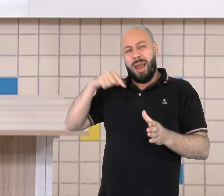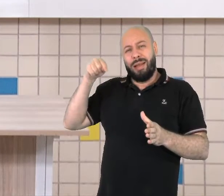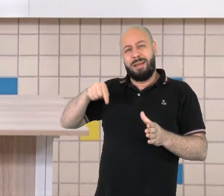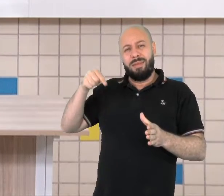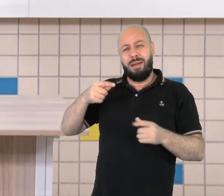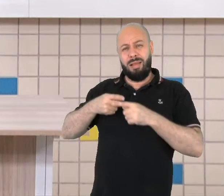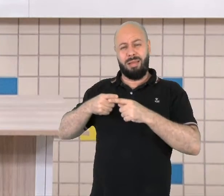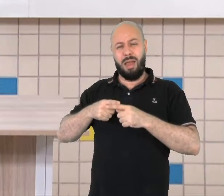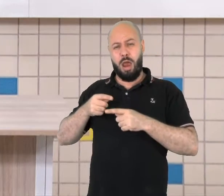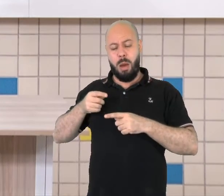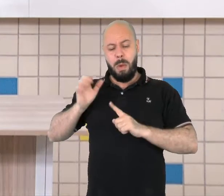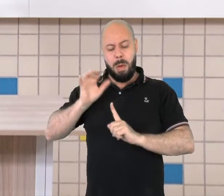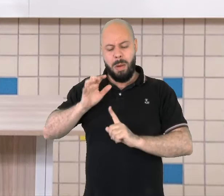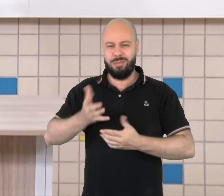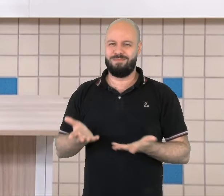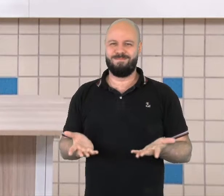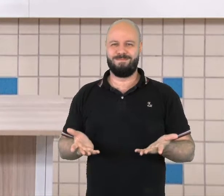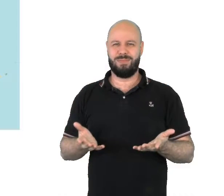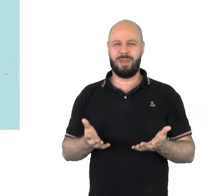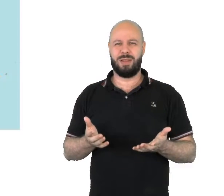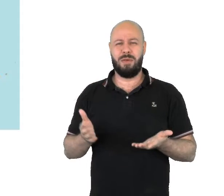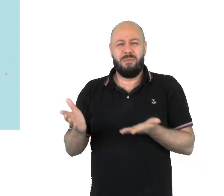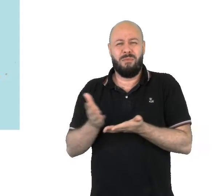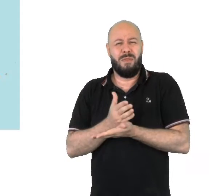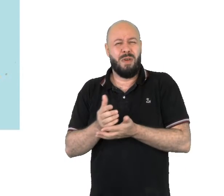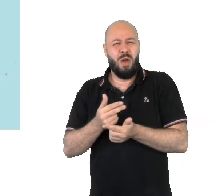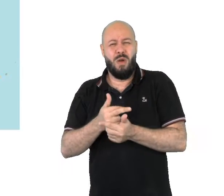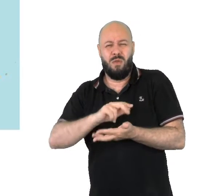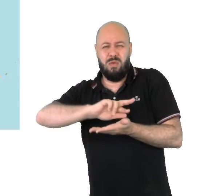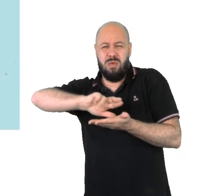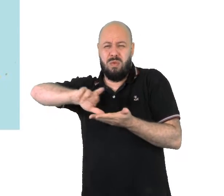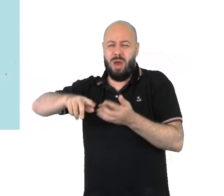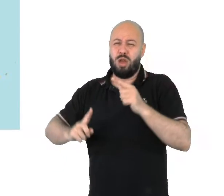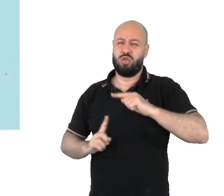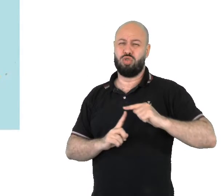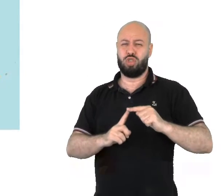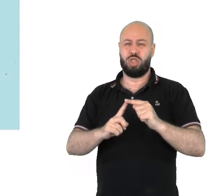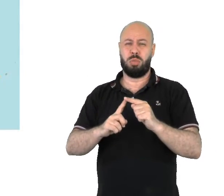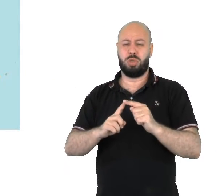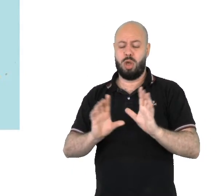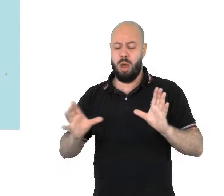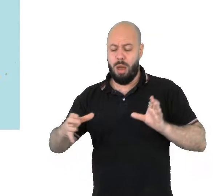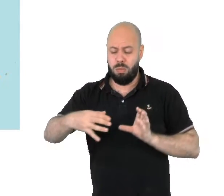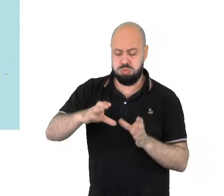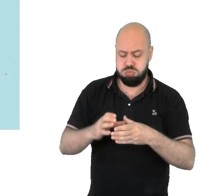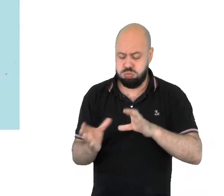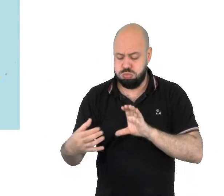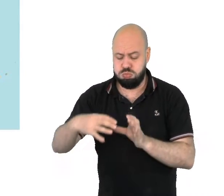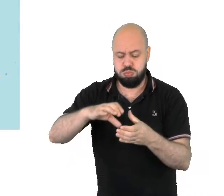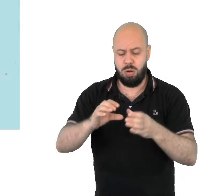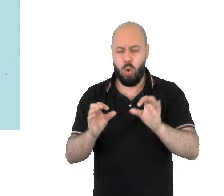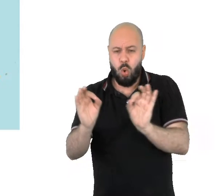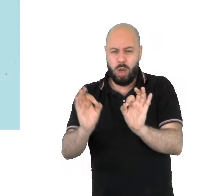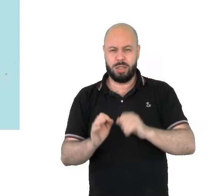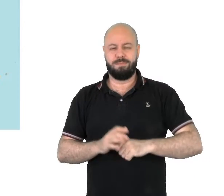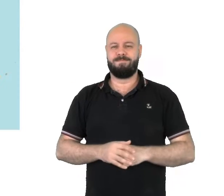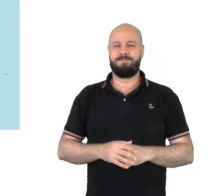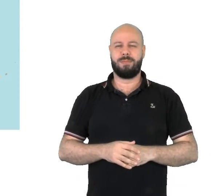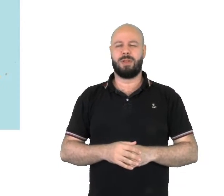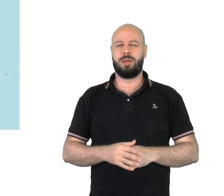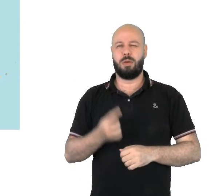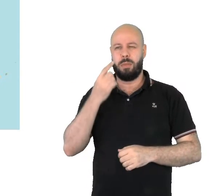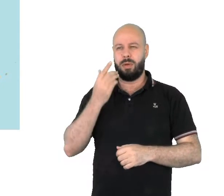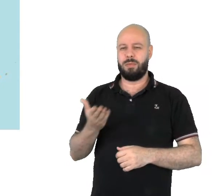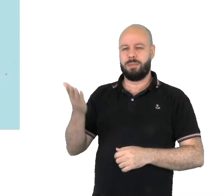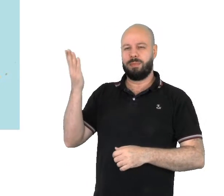né? Então, enfim, você tem vários tipos. Vamos observar o mapa lá de novo? Voltar no mapa? Olhem lá